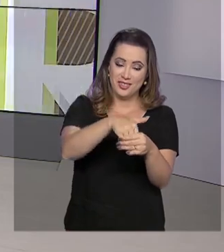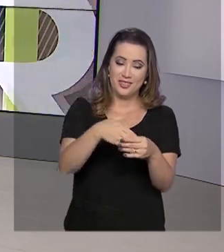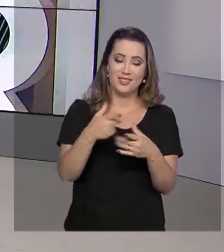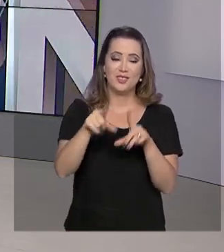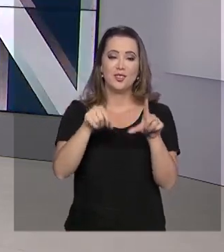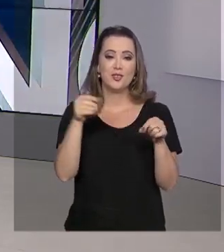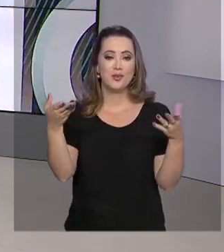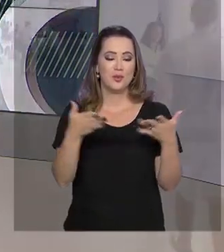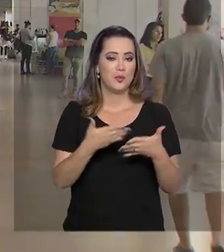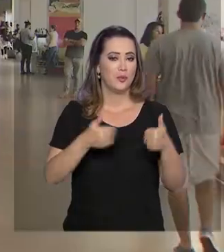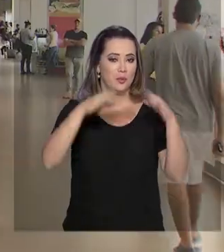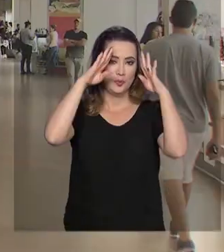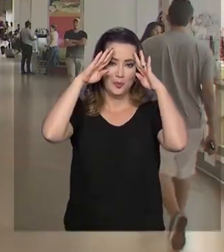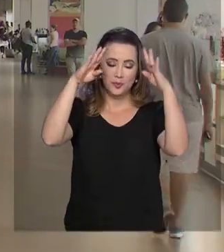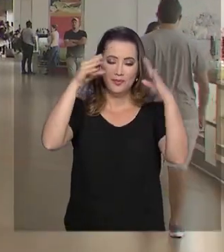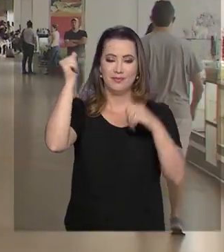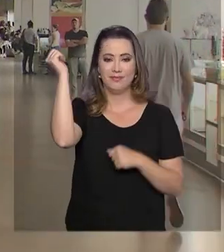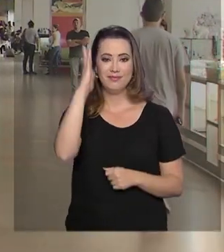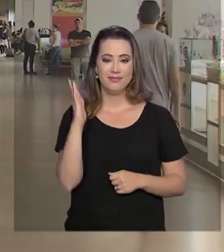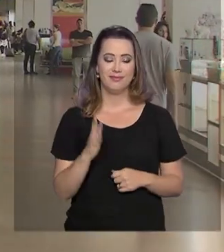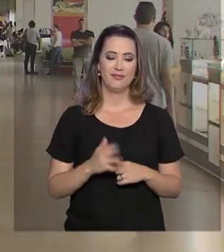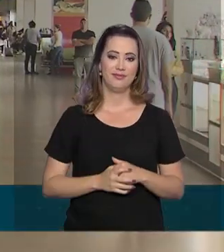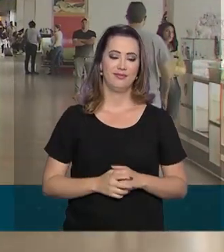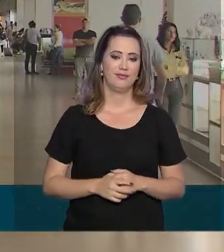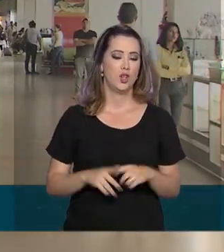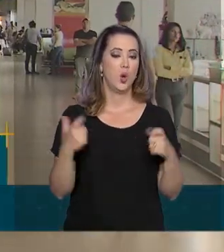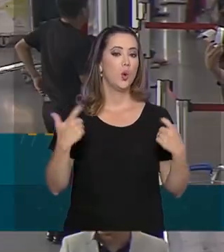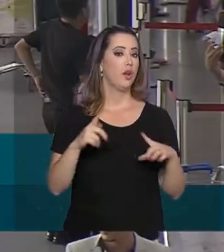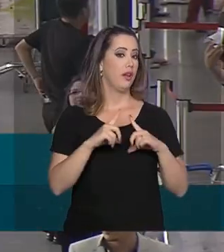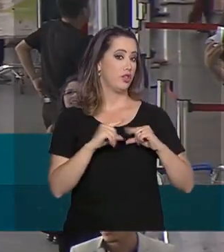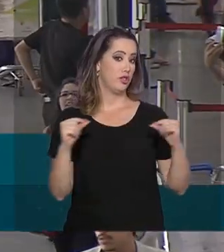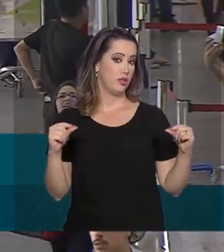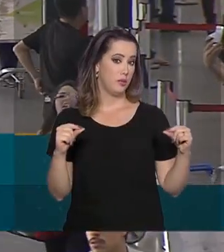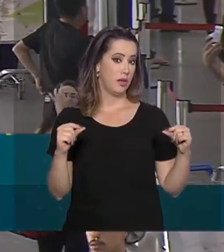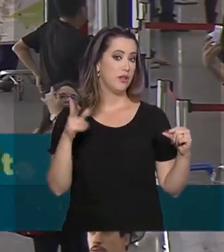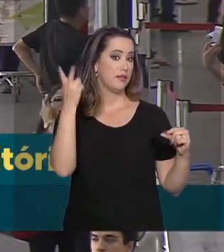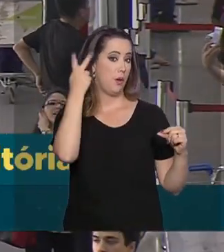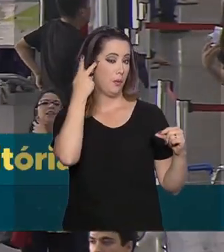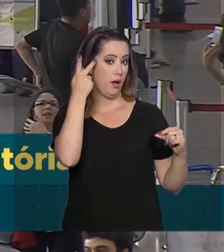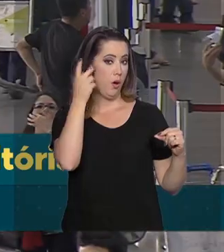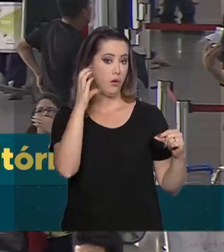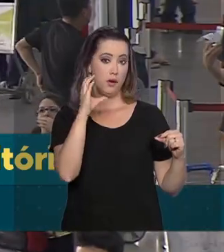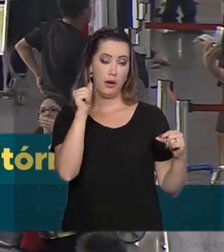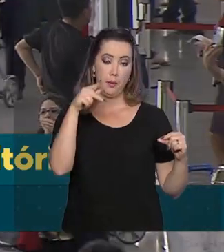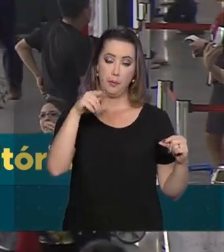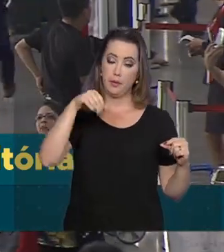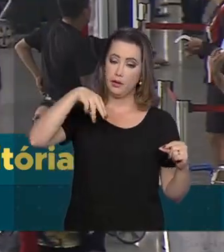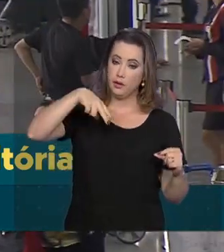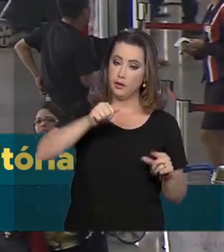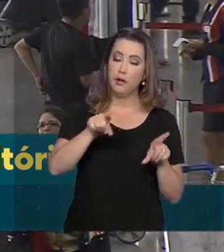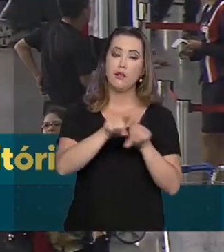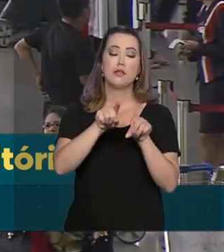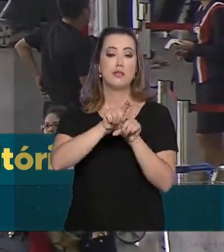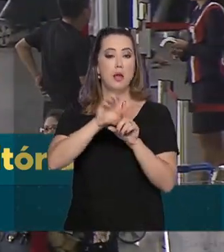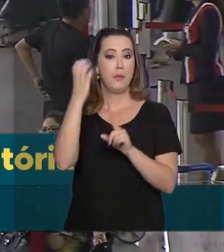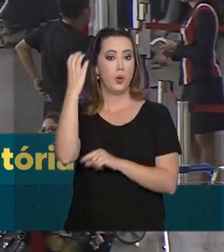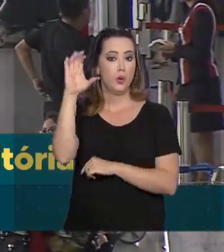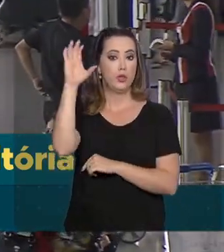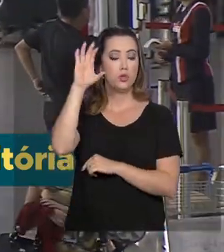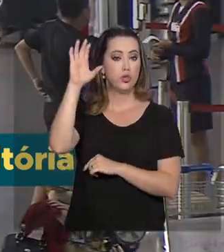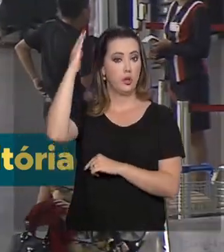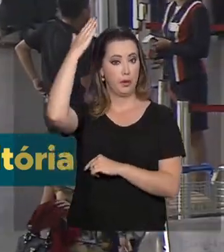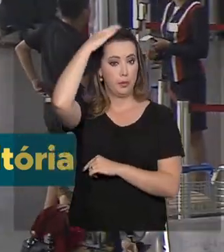infraestrutura os terminais de brasília campinas em são paulo curitiba no paraná